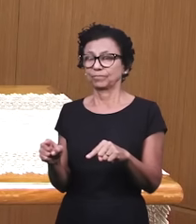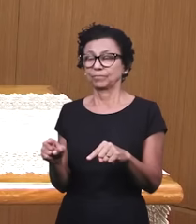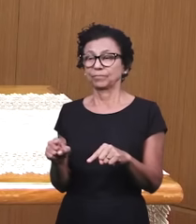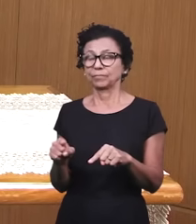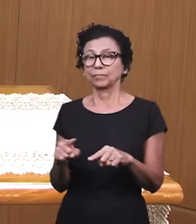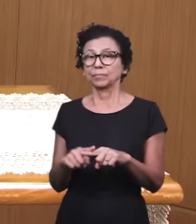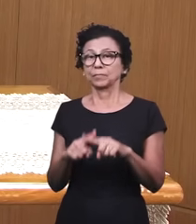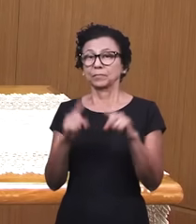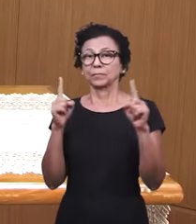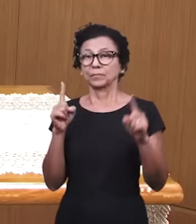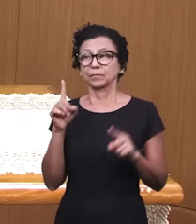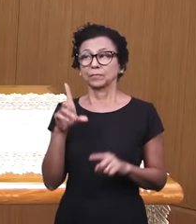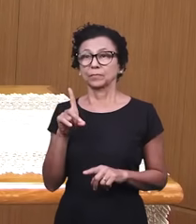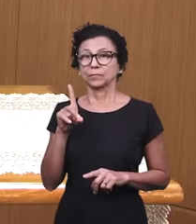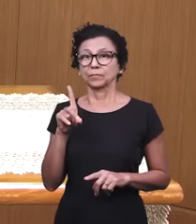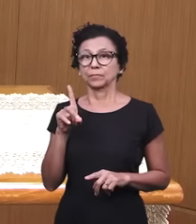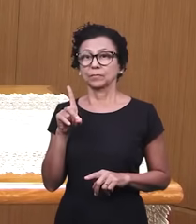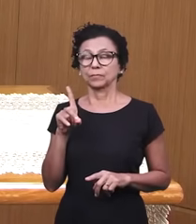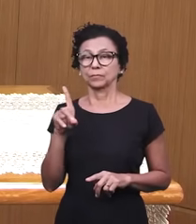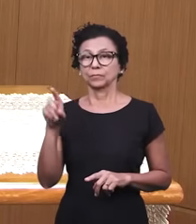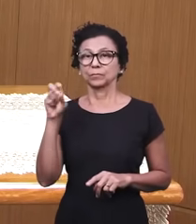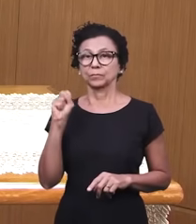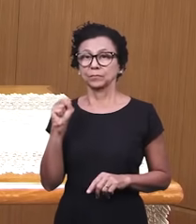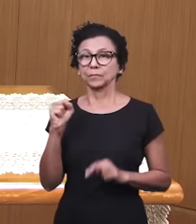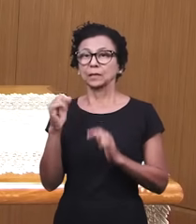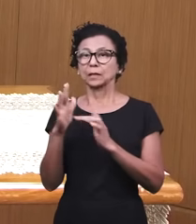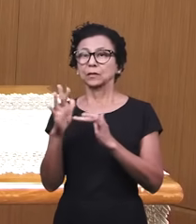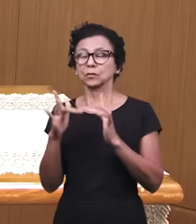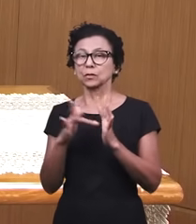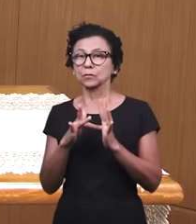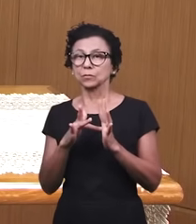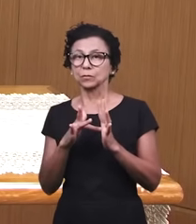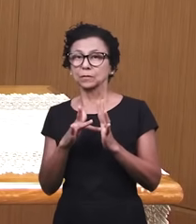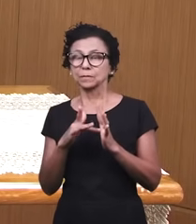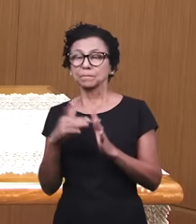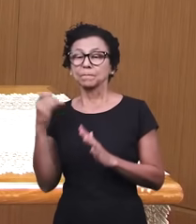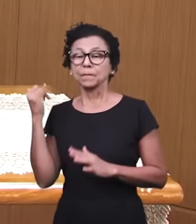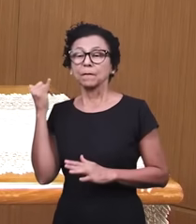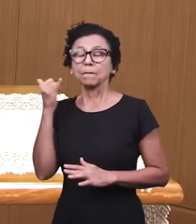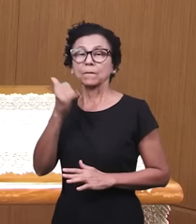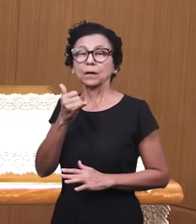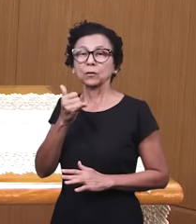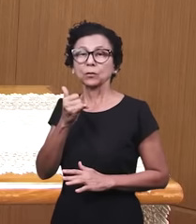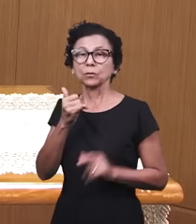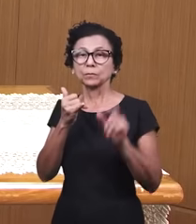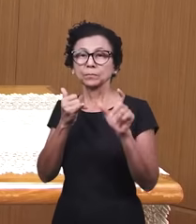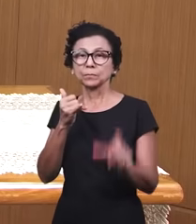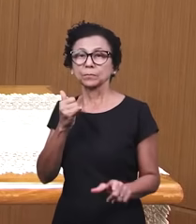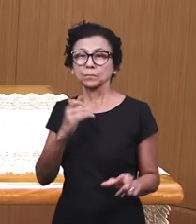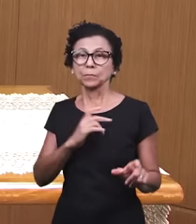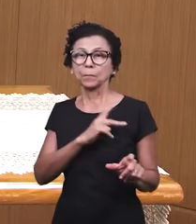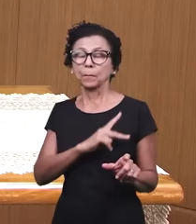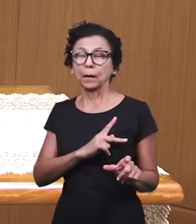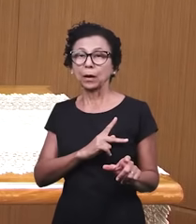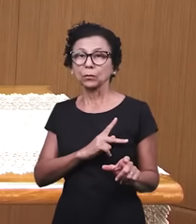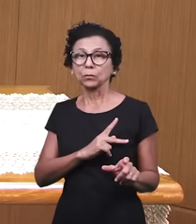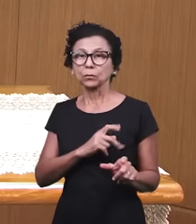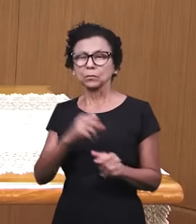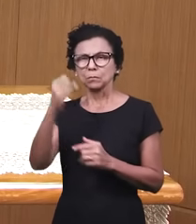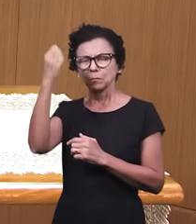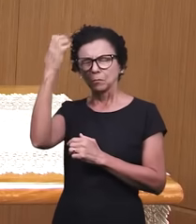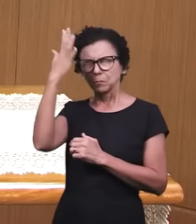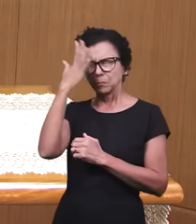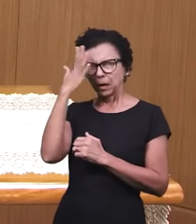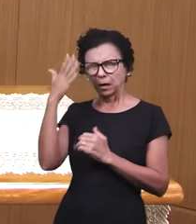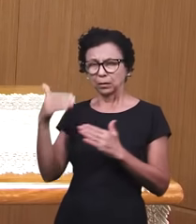Jesus, esta mesma revelação, quer fazer parte da sua vida e guiar a sua vida. De um ponto onde